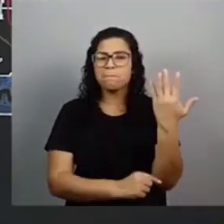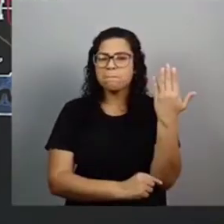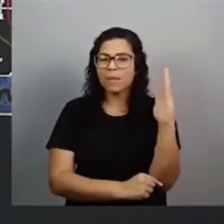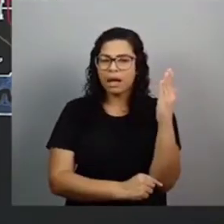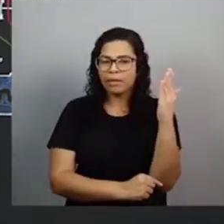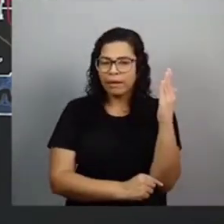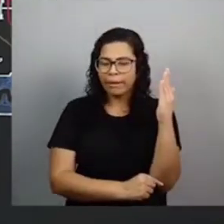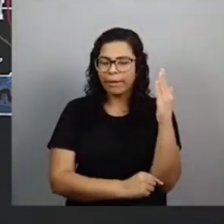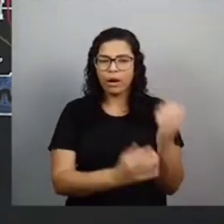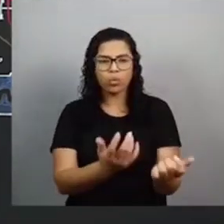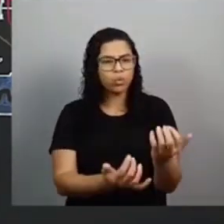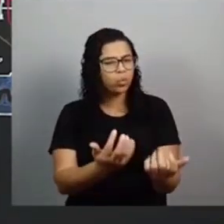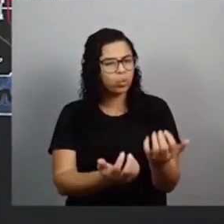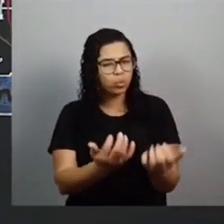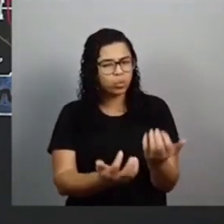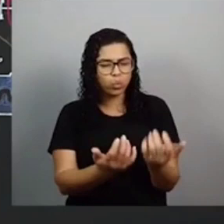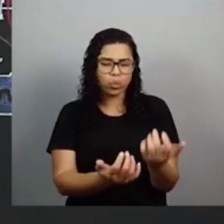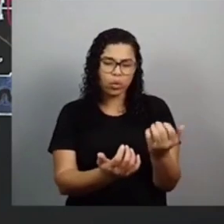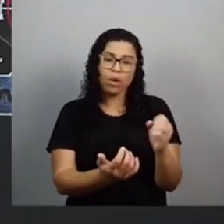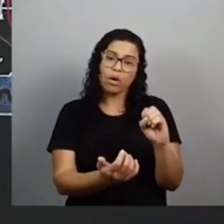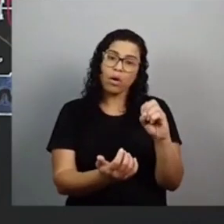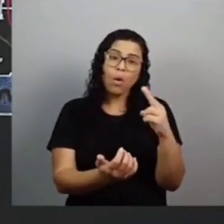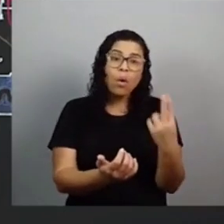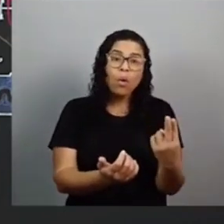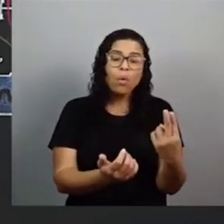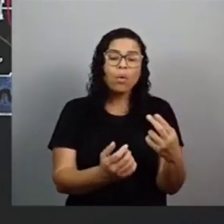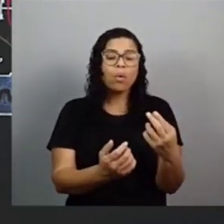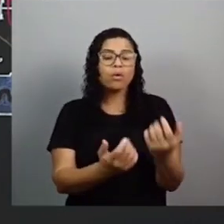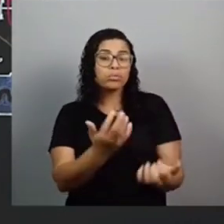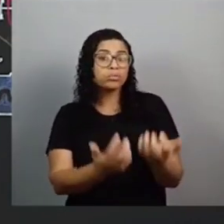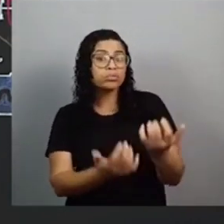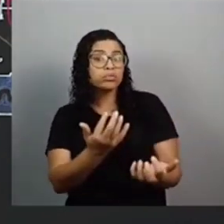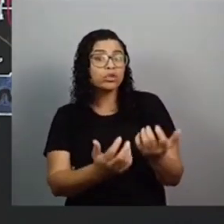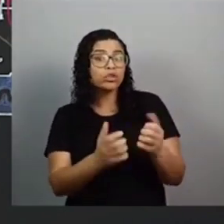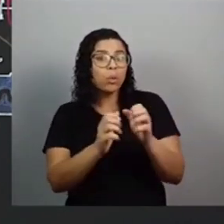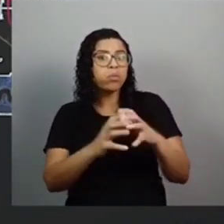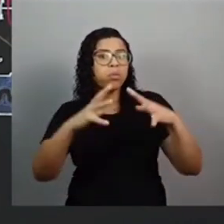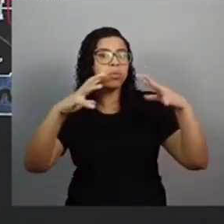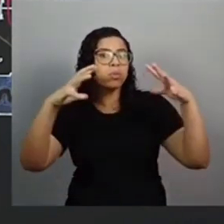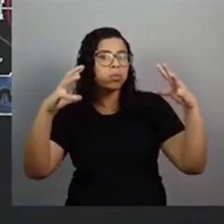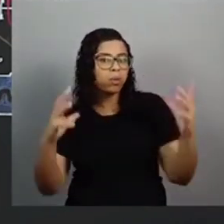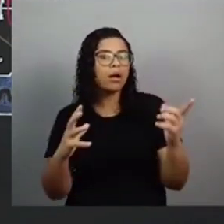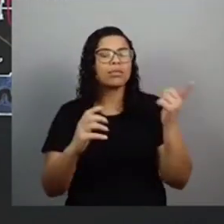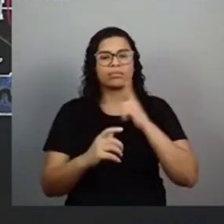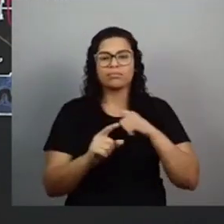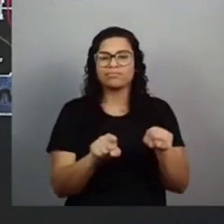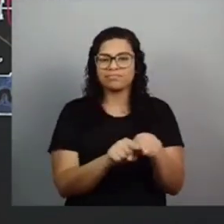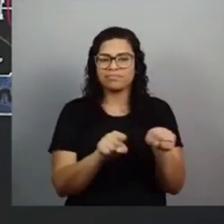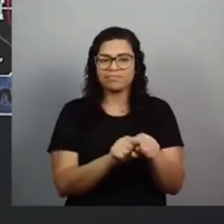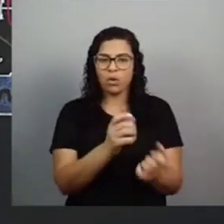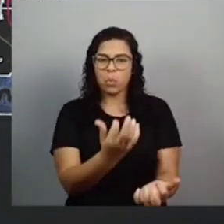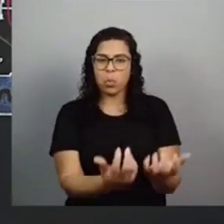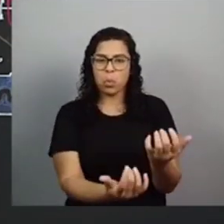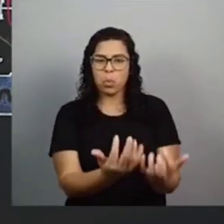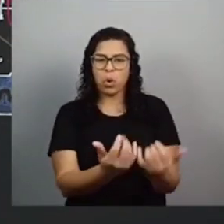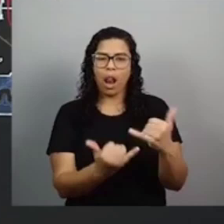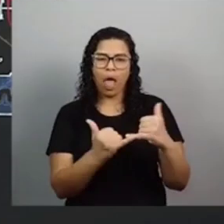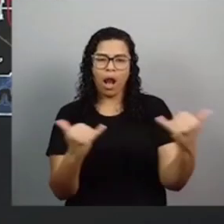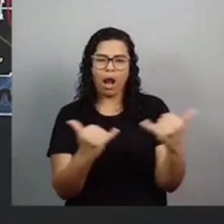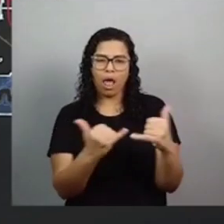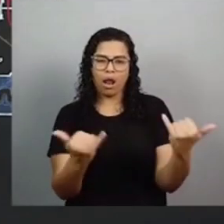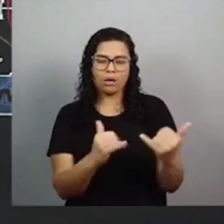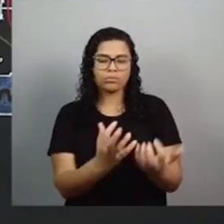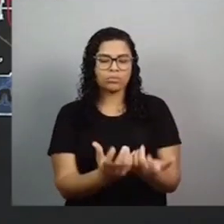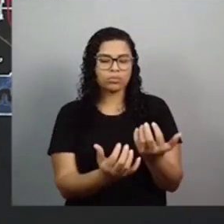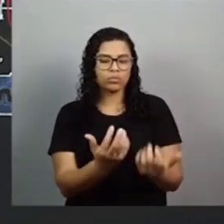sendo queimado aqui, ou eu posso usar, ó, energia nuclear para produzir esse calor. E aí, repare, eu estou então transferindo esse